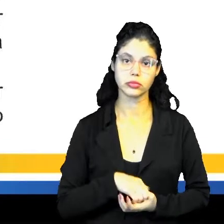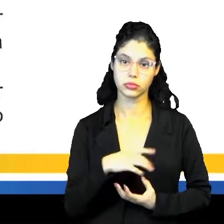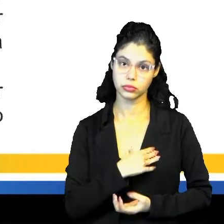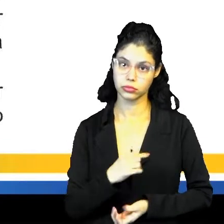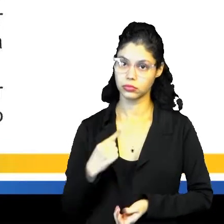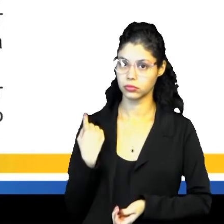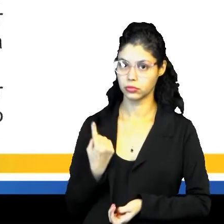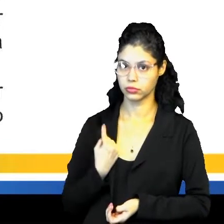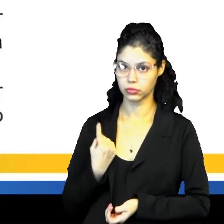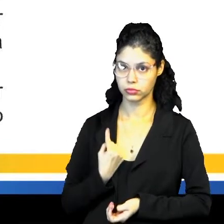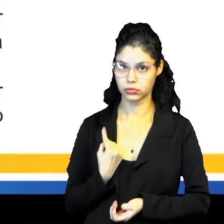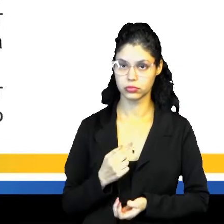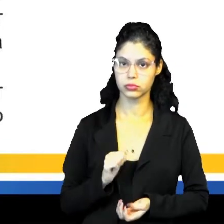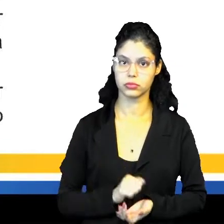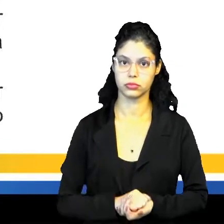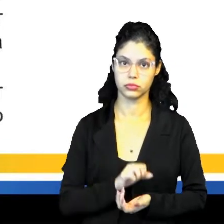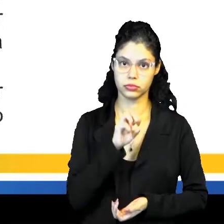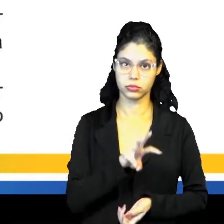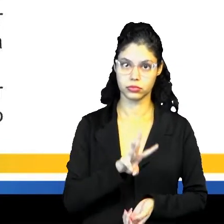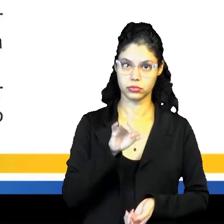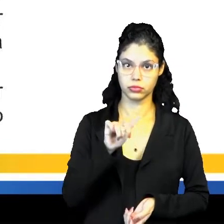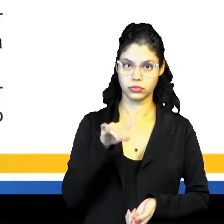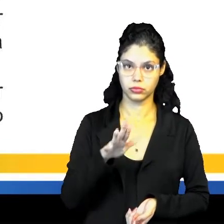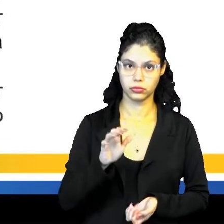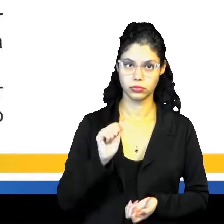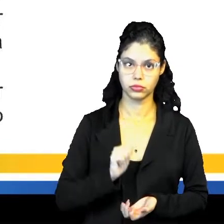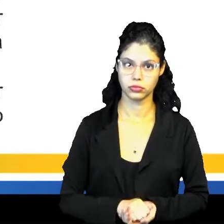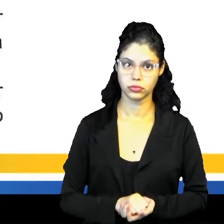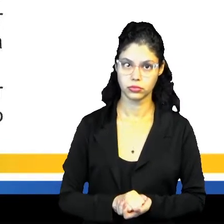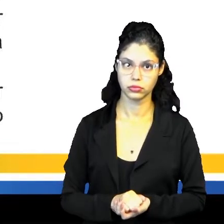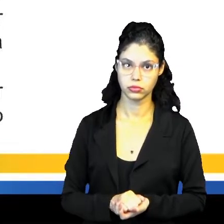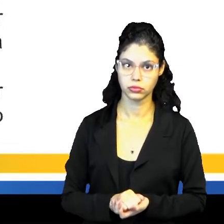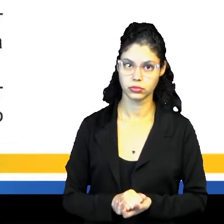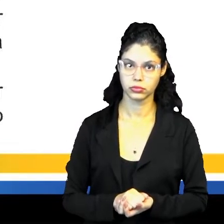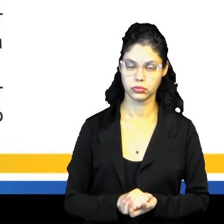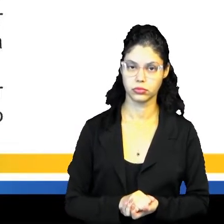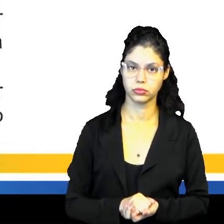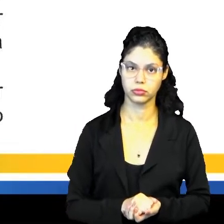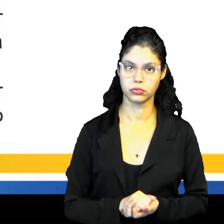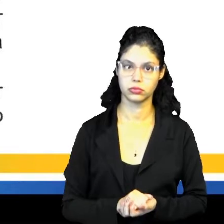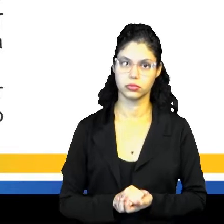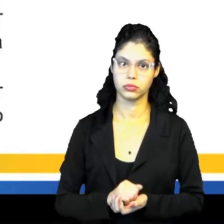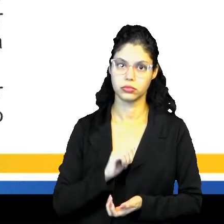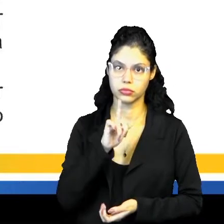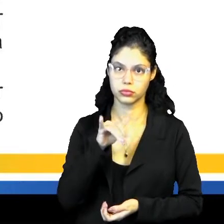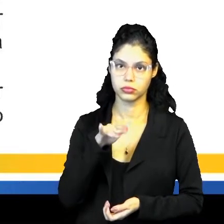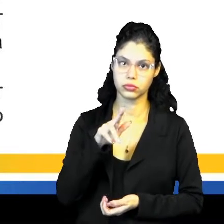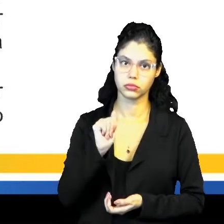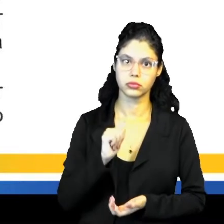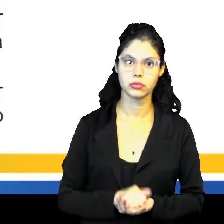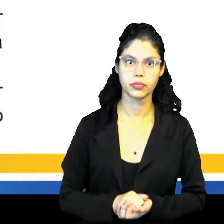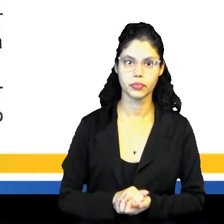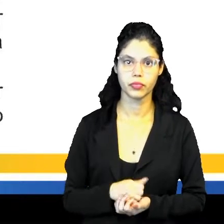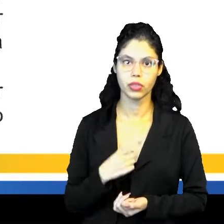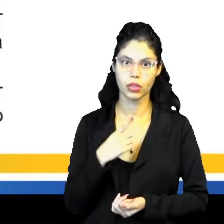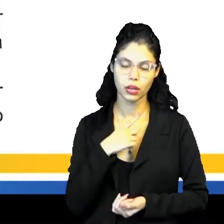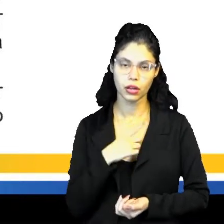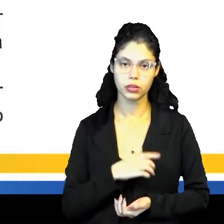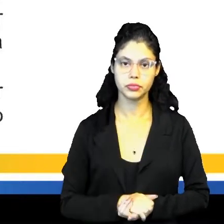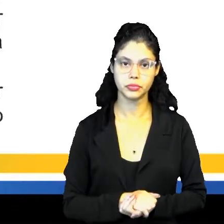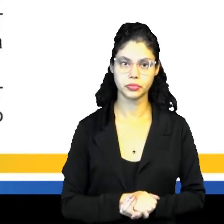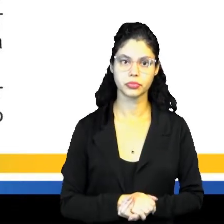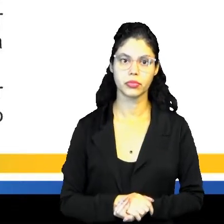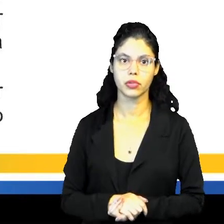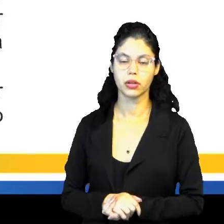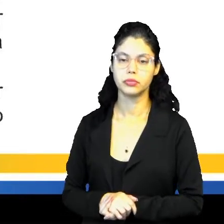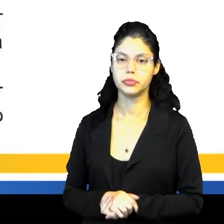ela é filha única, né, de William Mebarak, estadunidense de origem líbana, né, que emigrou à Colômbia